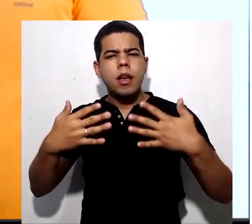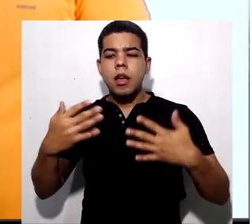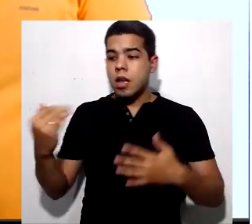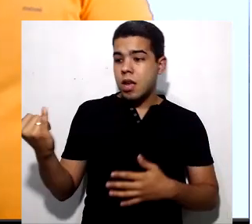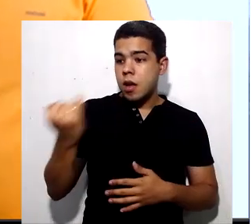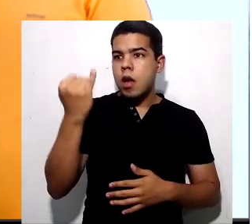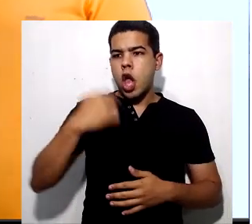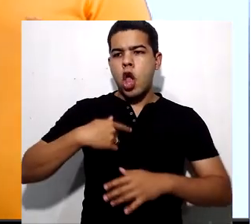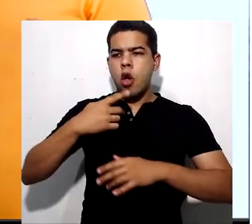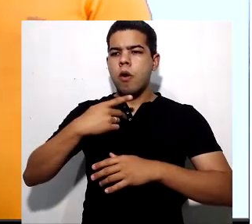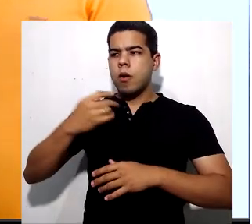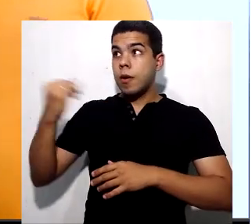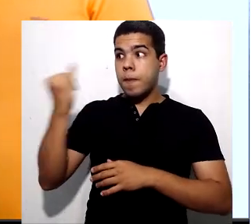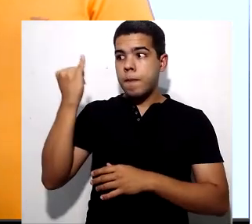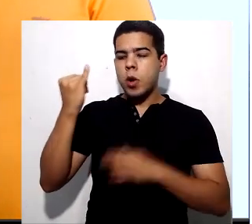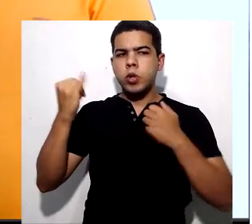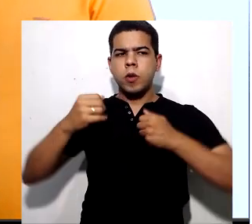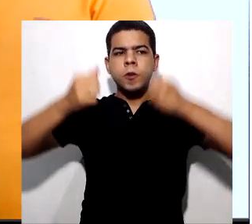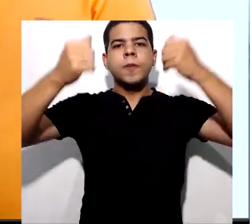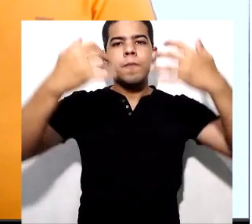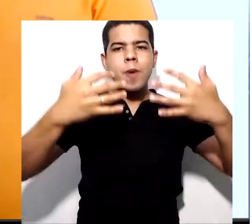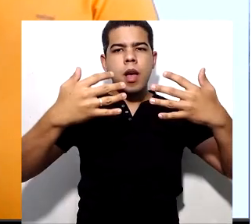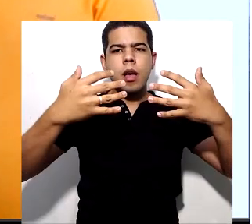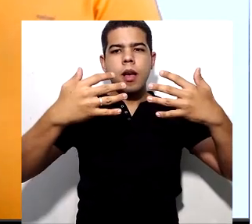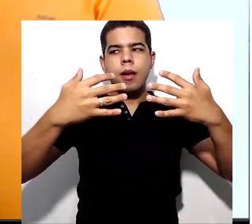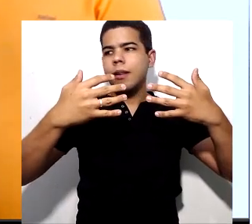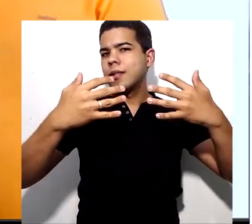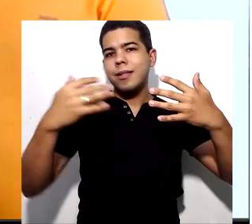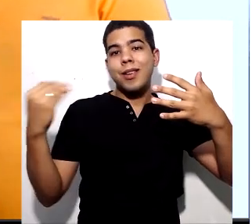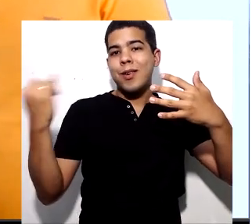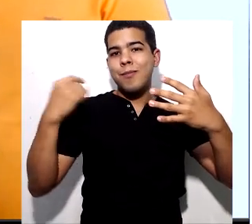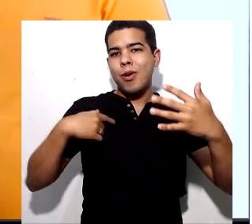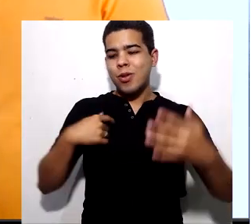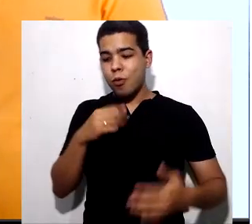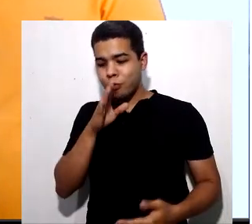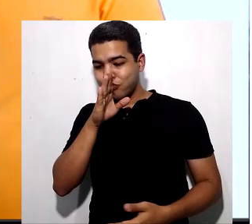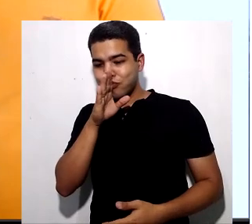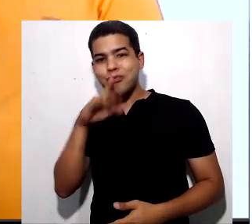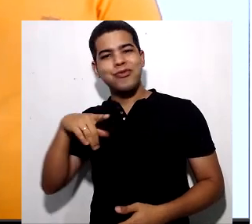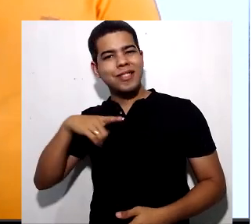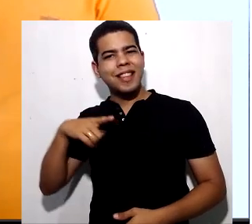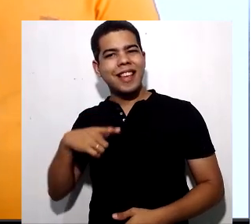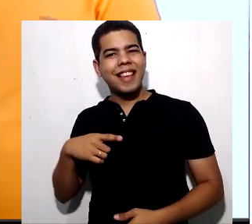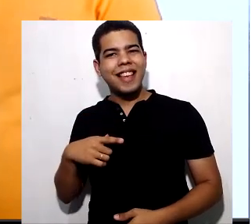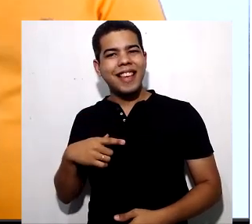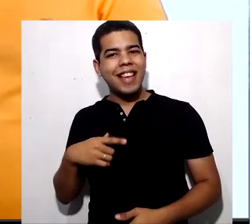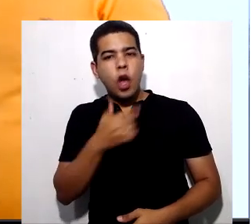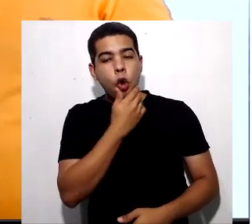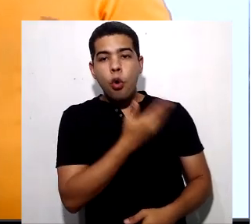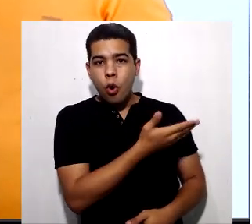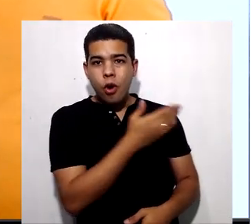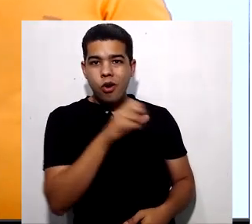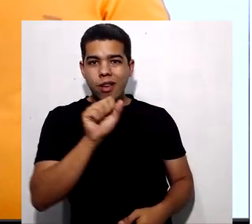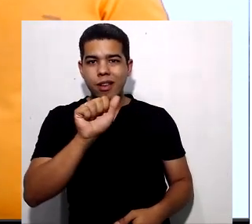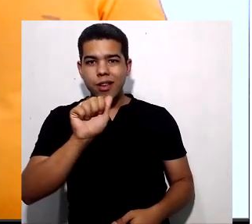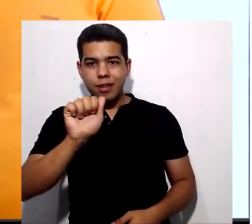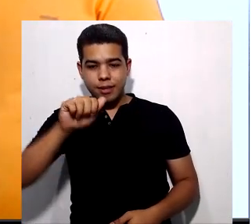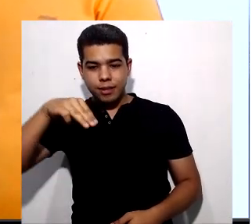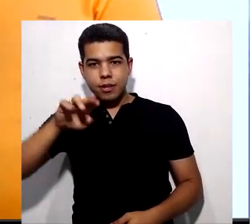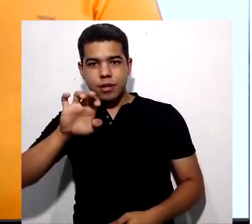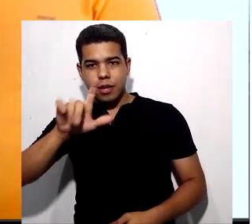dito, o mais importante está nas entrelinhas. E quando o professor Samuel leu justamente essa questão, sou brasileira,